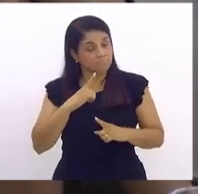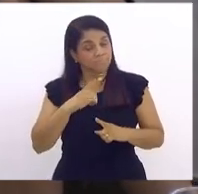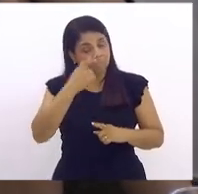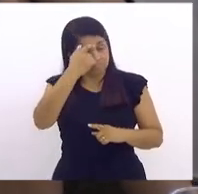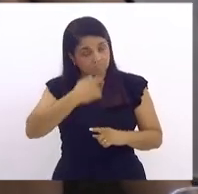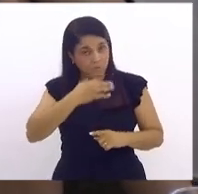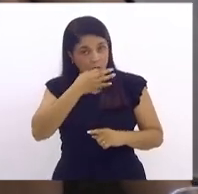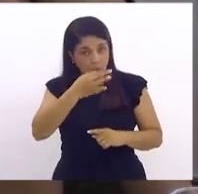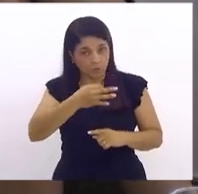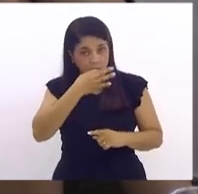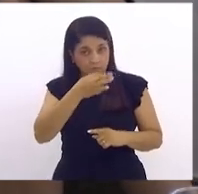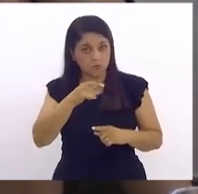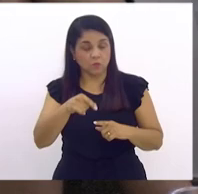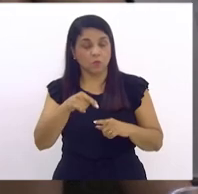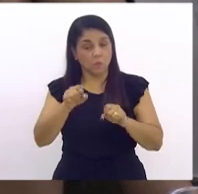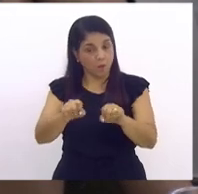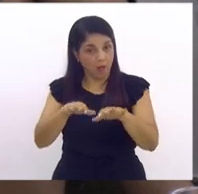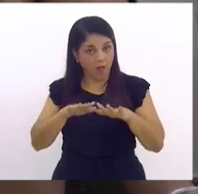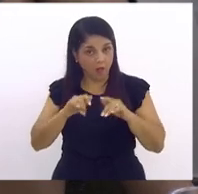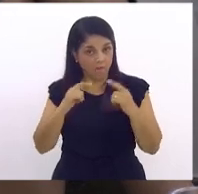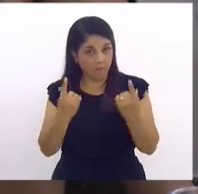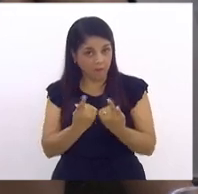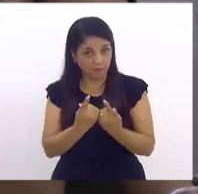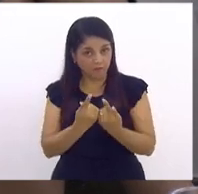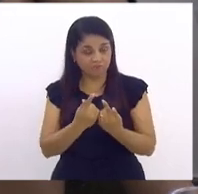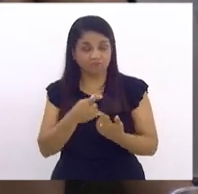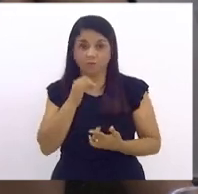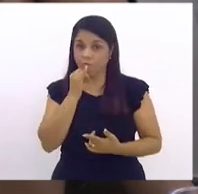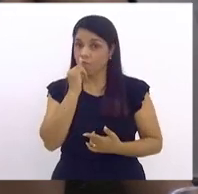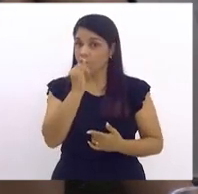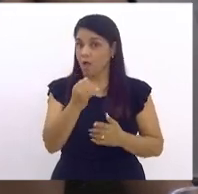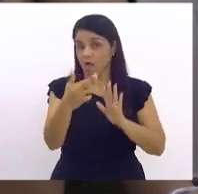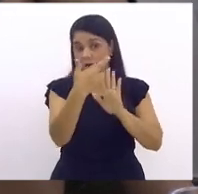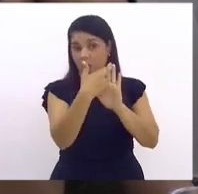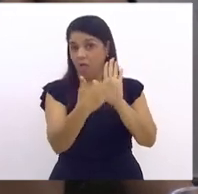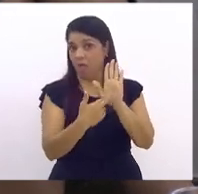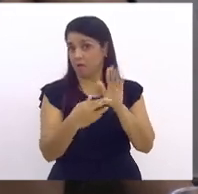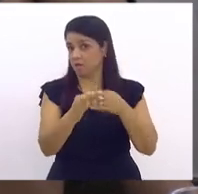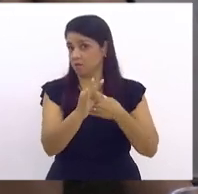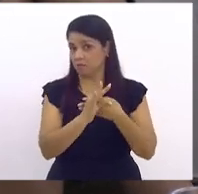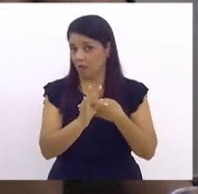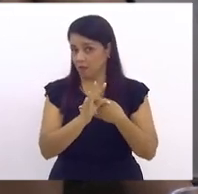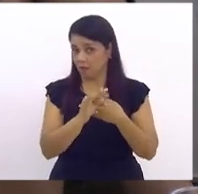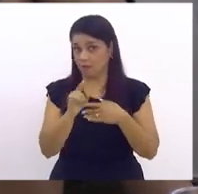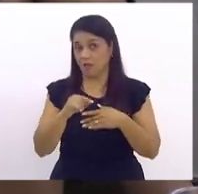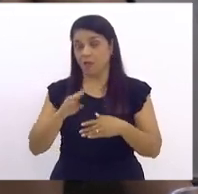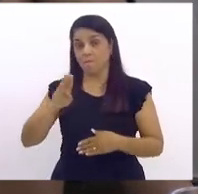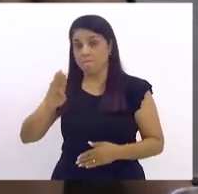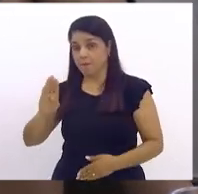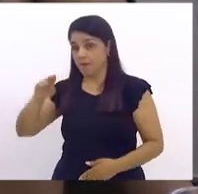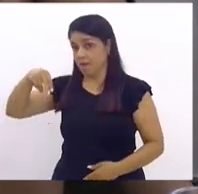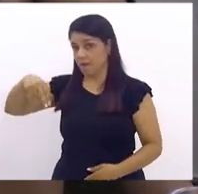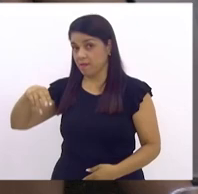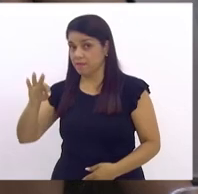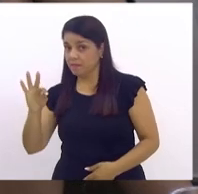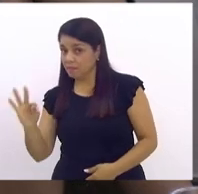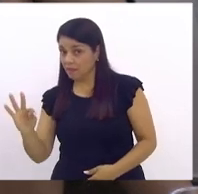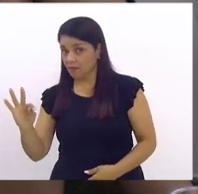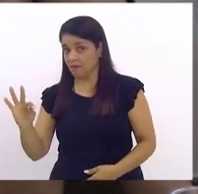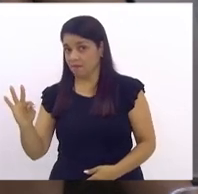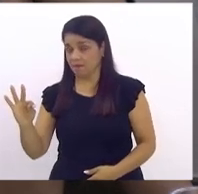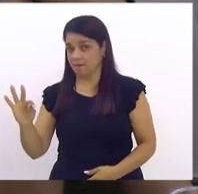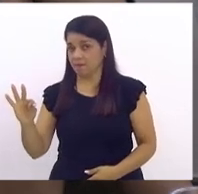parlamento ditar normas técnicas. Quem dita normas técnicas, sabe bem, Vossa Excelência, a BNT, a Associação Brasileira de Normas